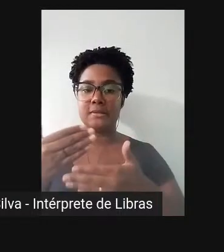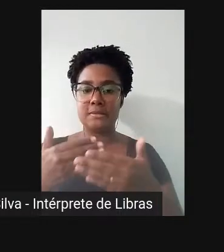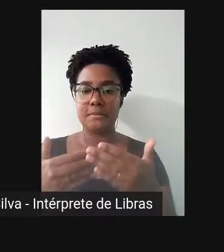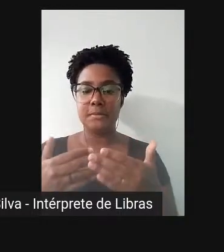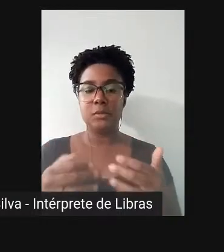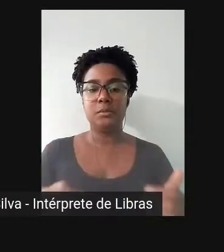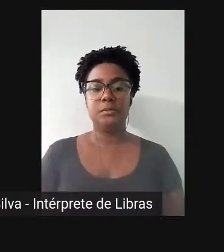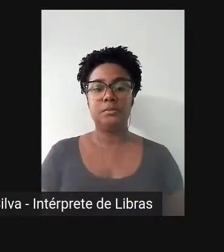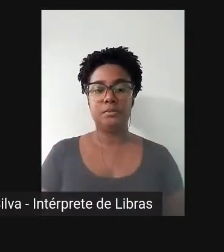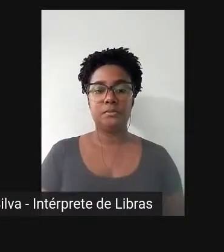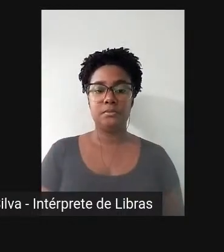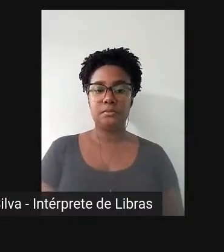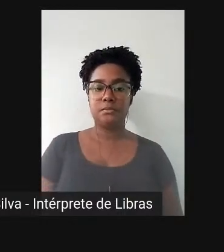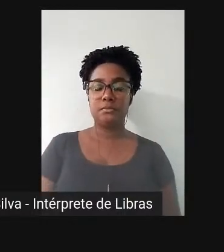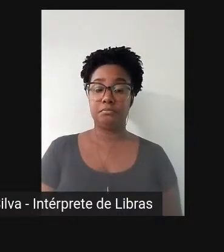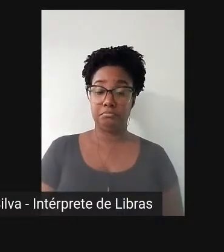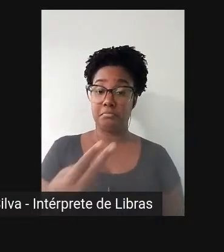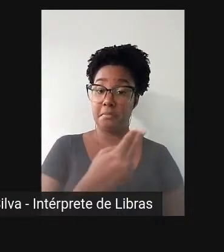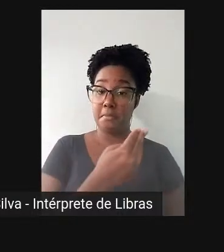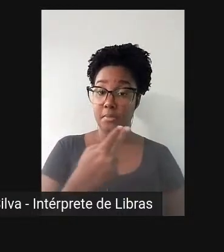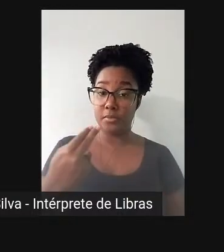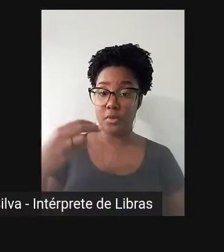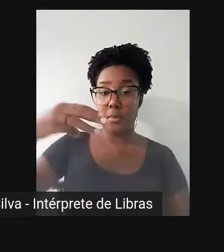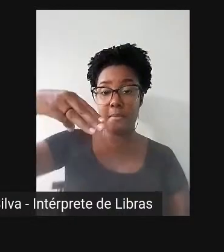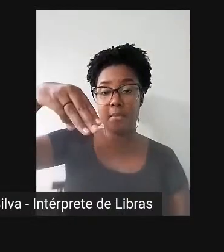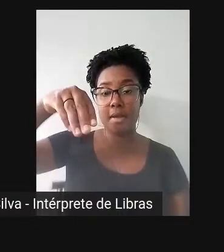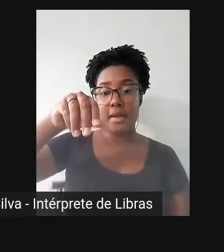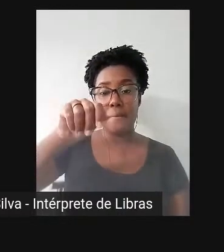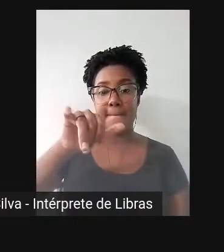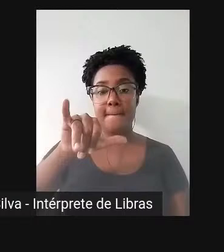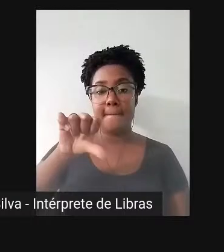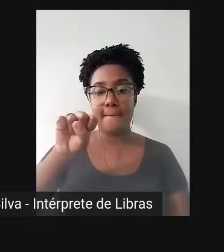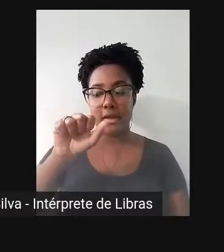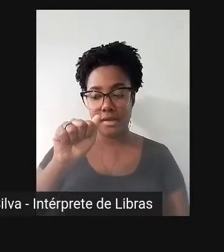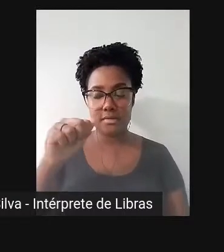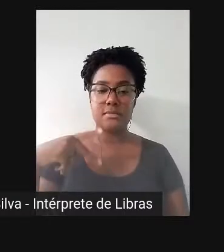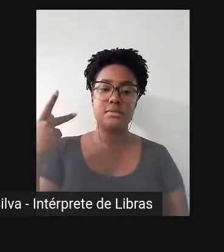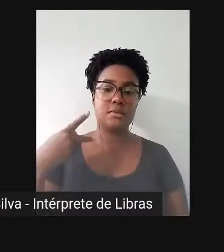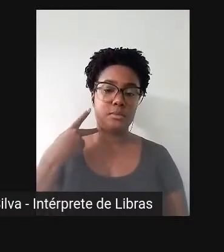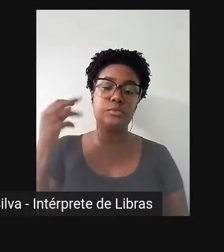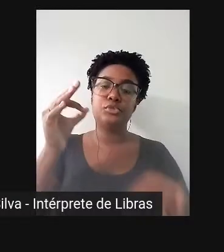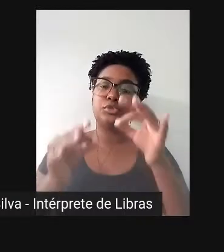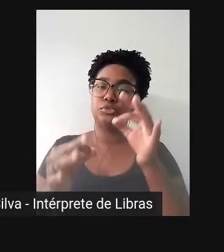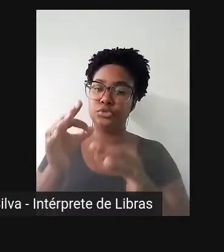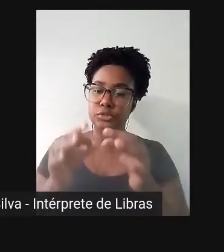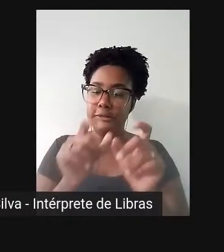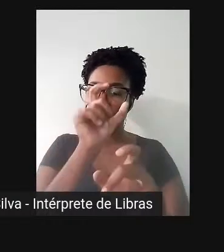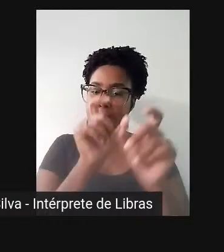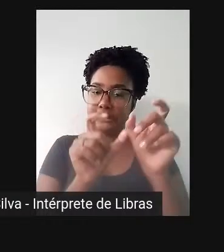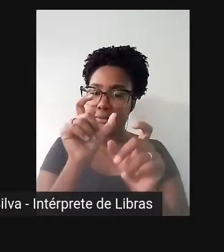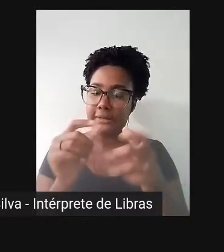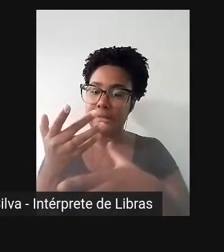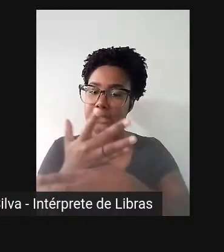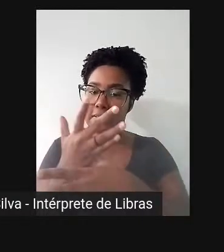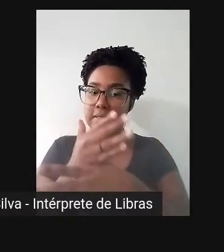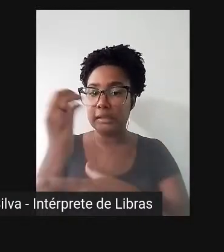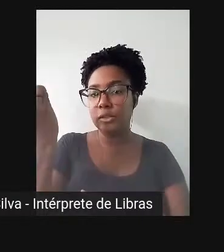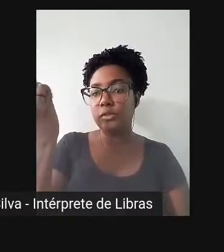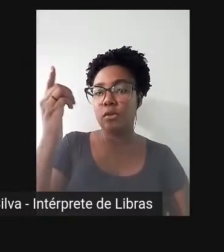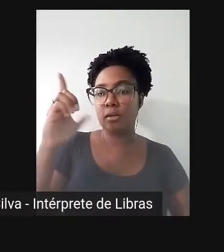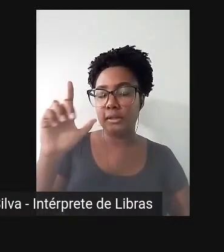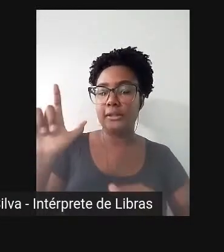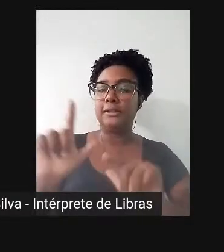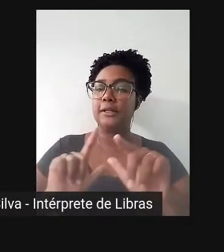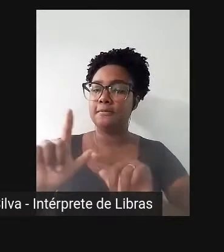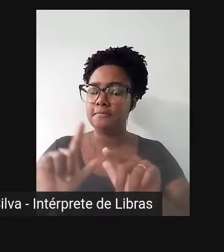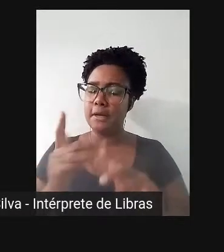aprendizado. Eu me chamo Maísa, sou promotora de justiça da cidadania em Olinda, atuo nas áreas da defesa da